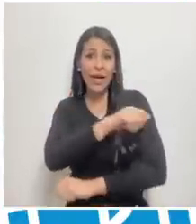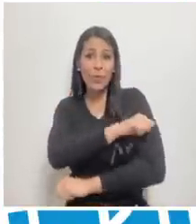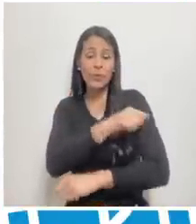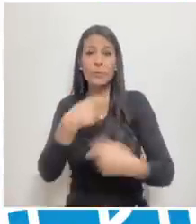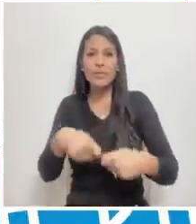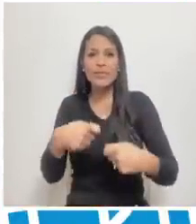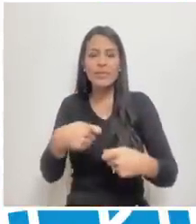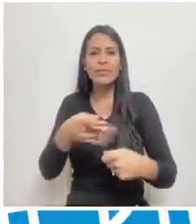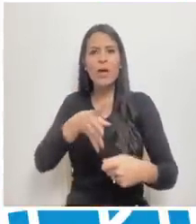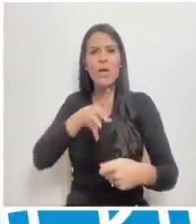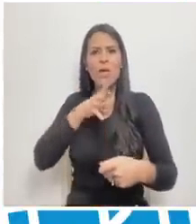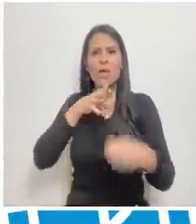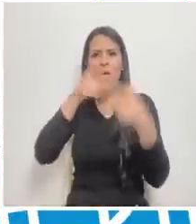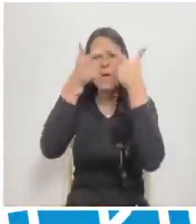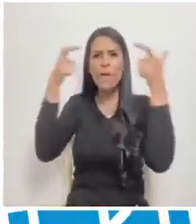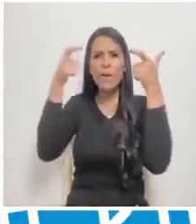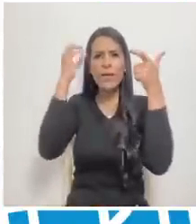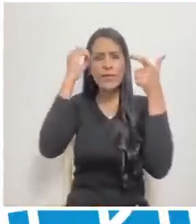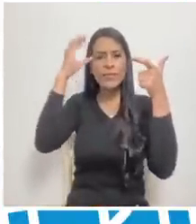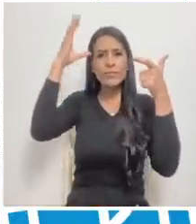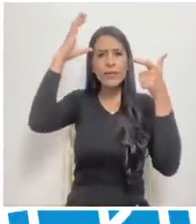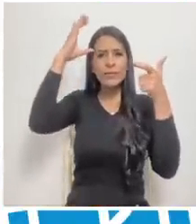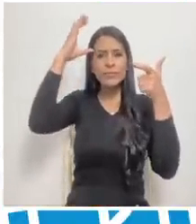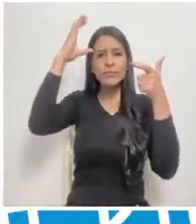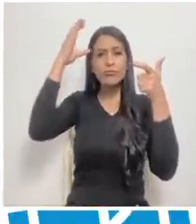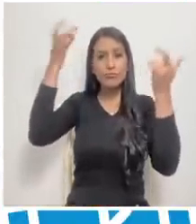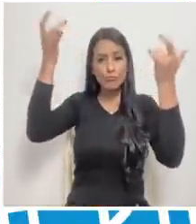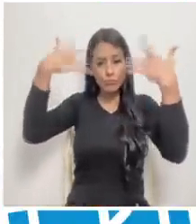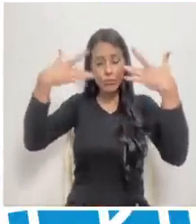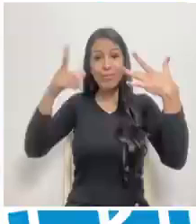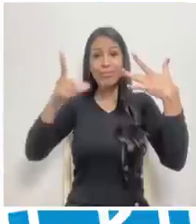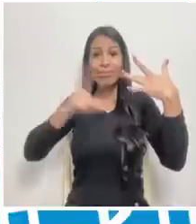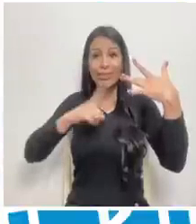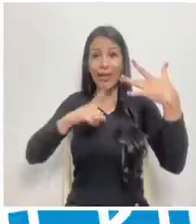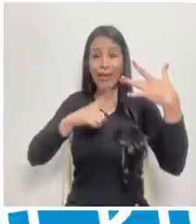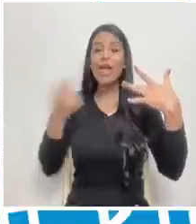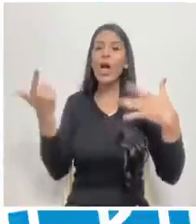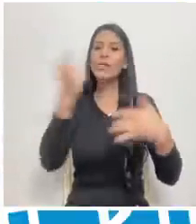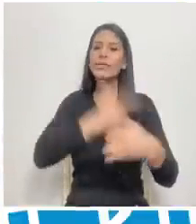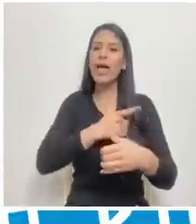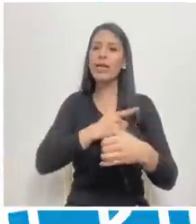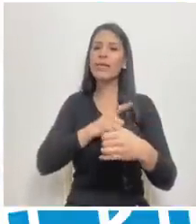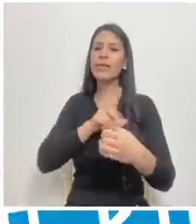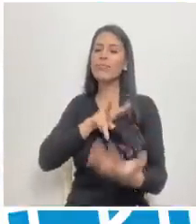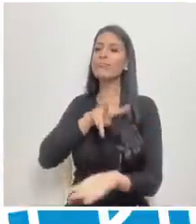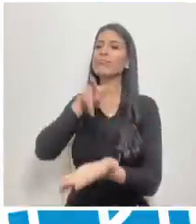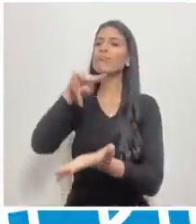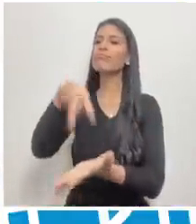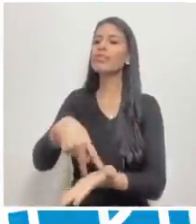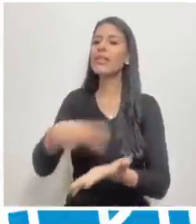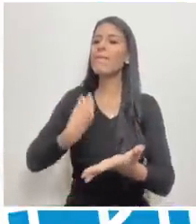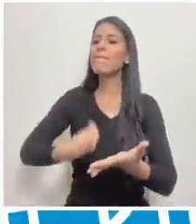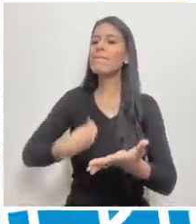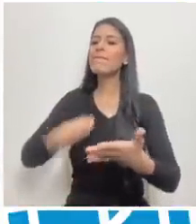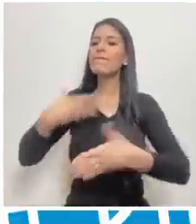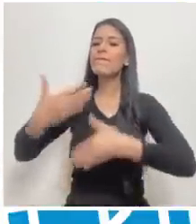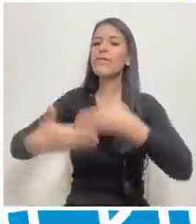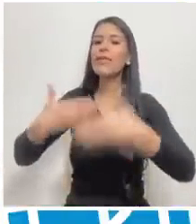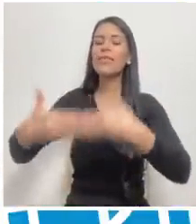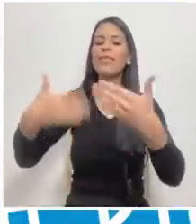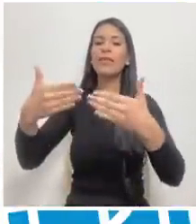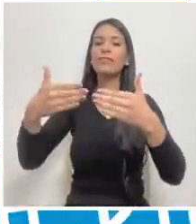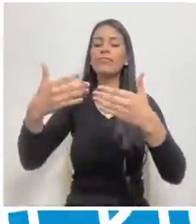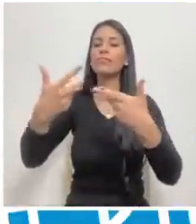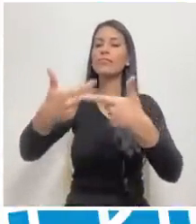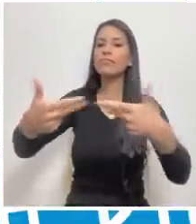base das boas escolhas que ele fizer na vida. Não dá para pensar, então, em mudanças sem